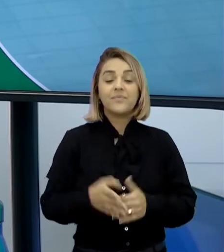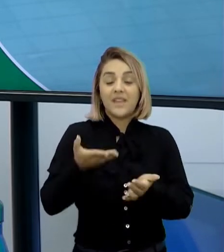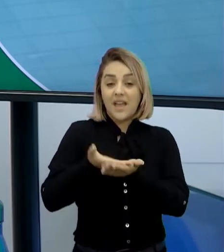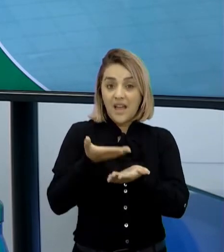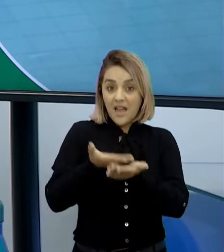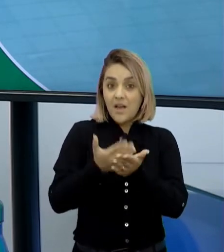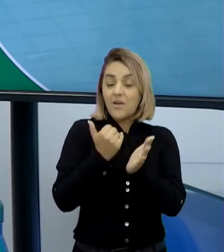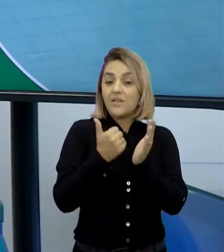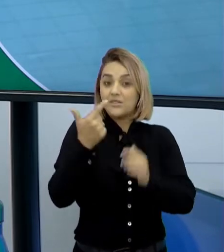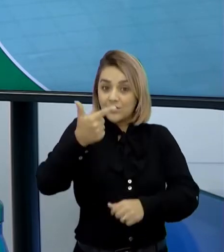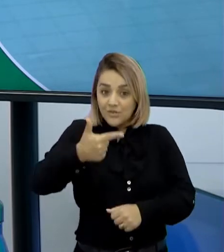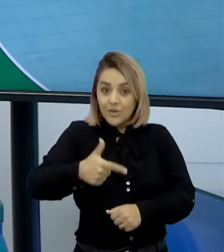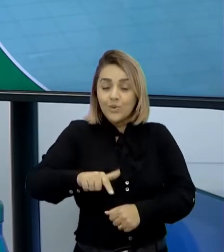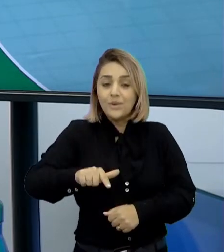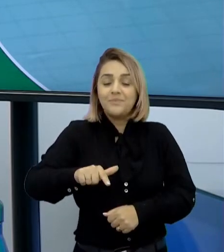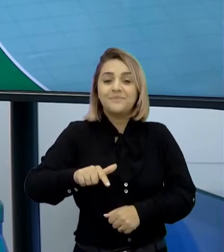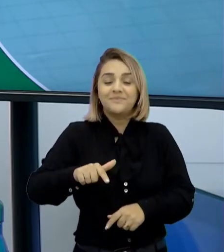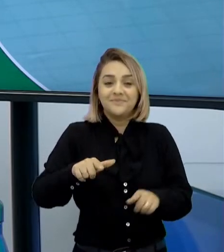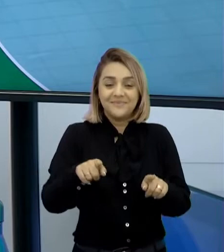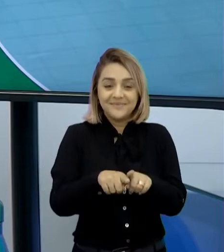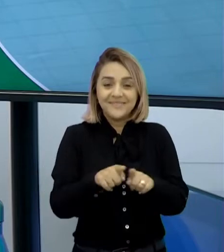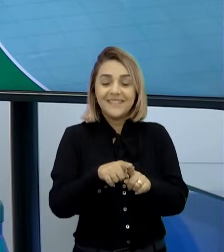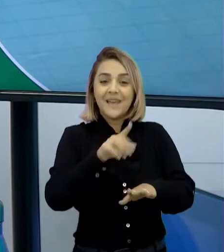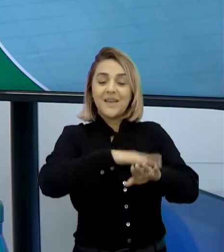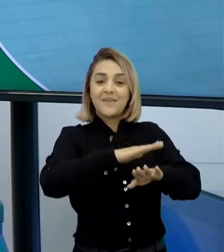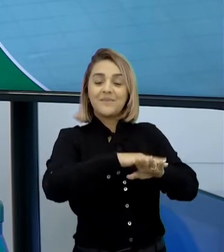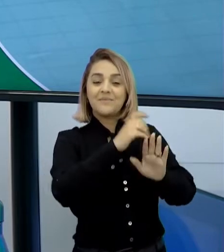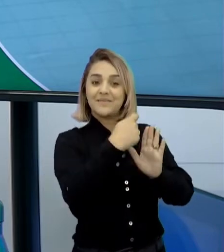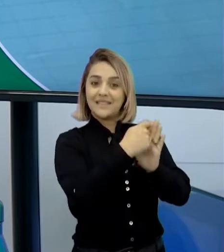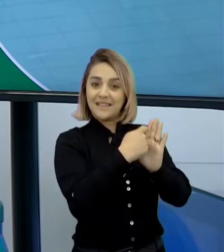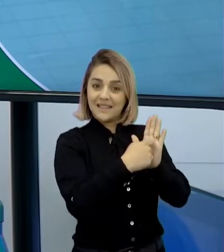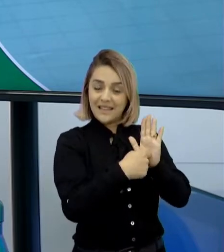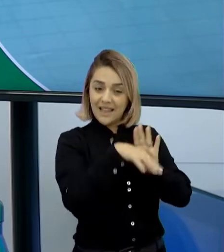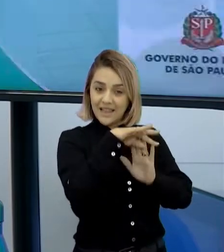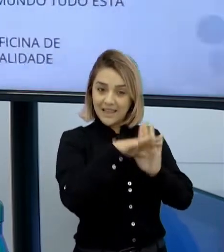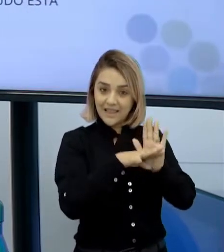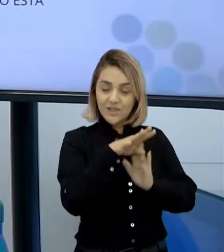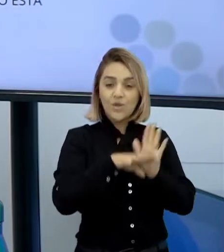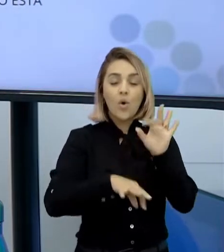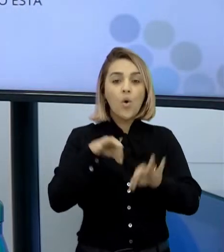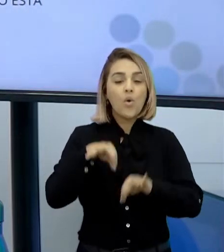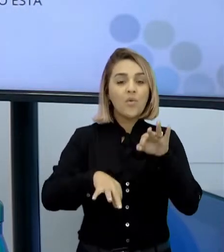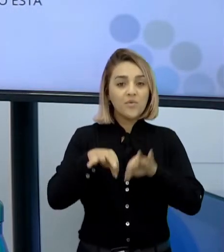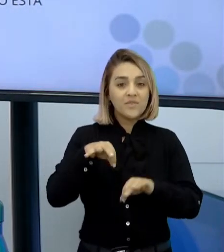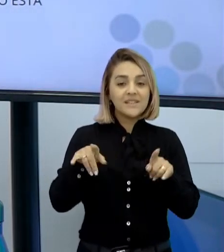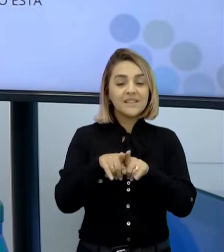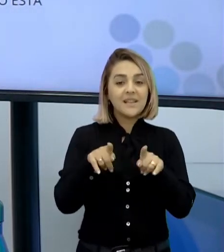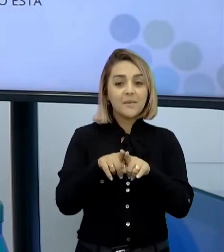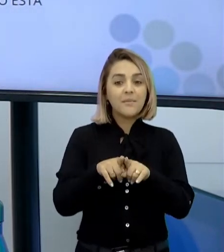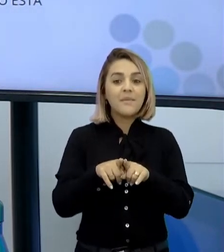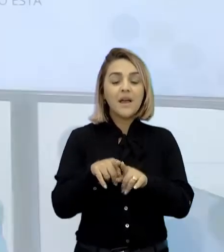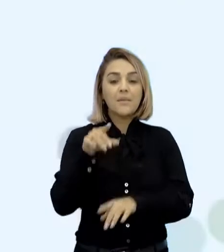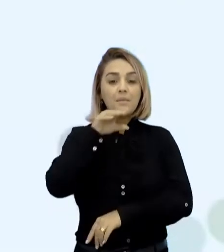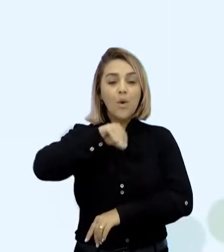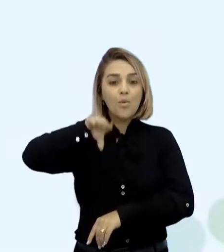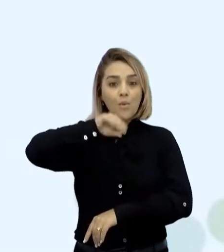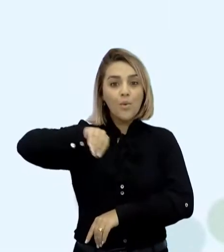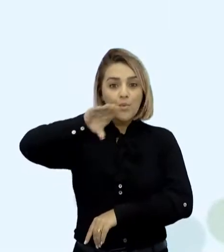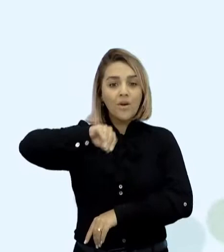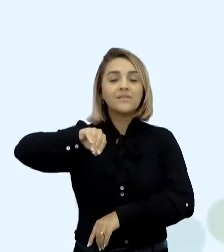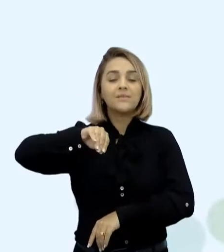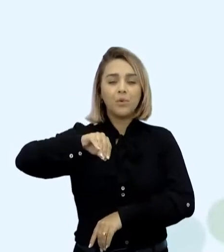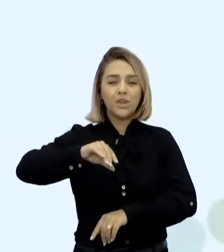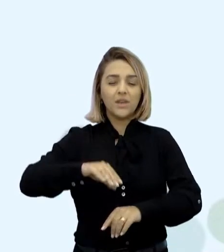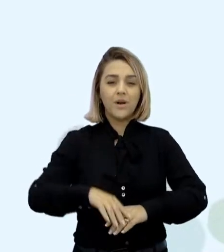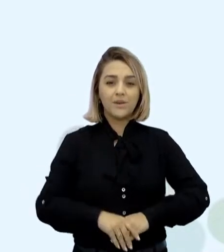aula, produção textual, ou melhor, oficina de produção textual e oralidade,